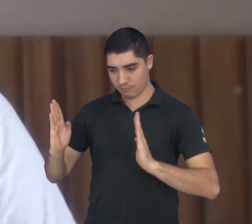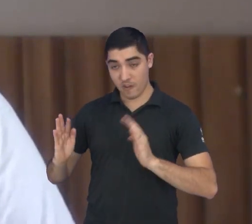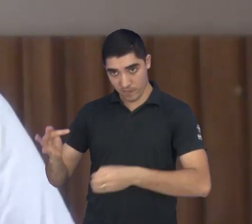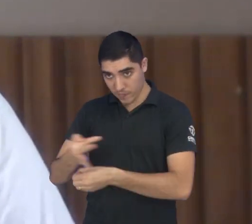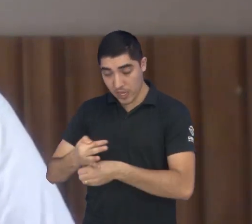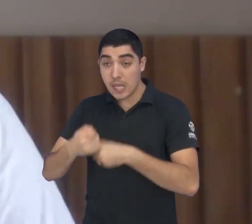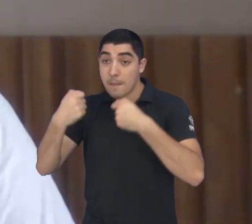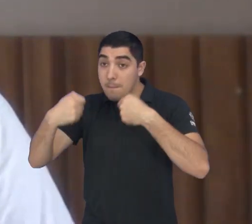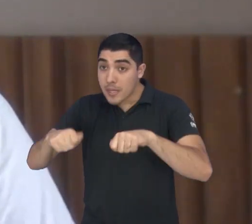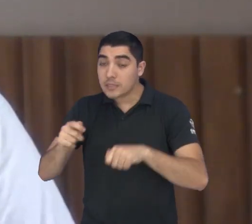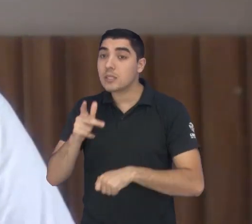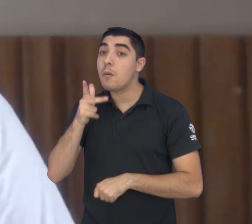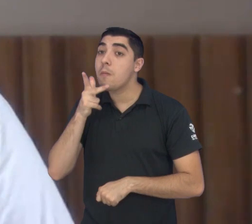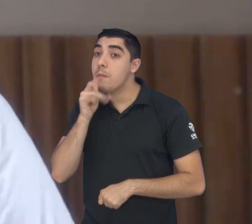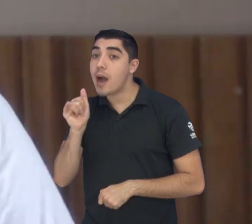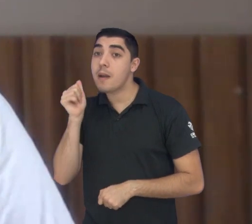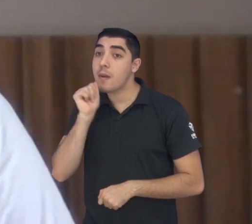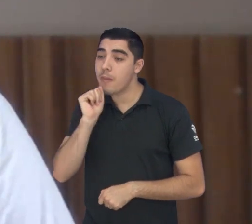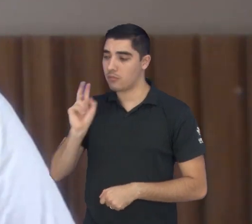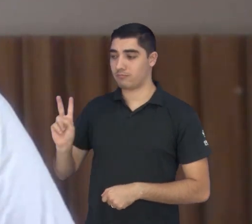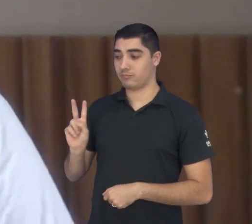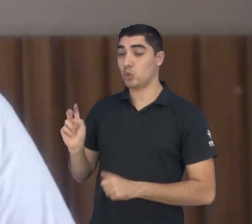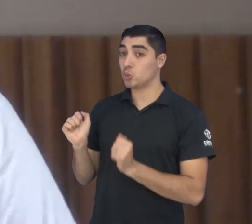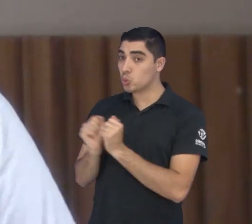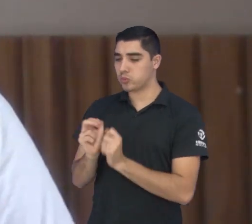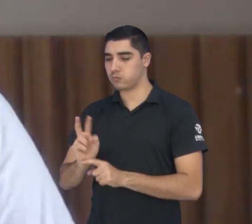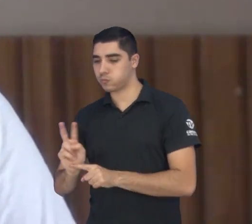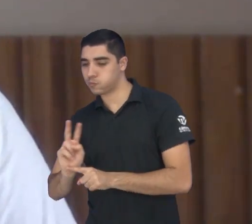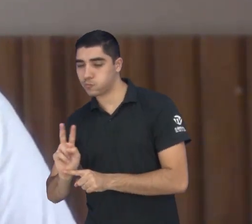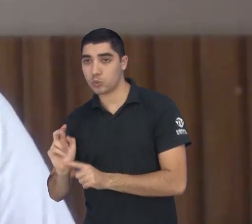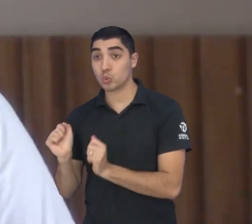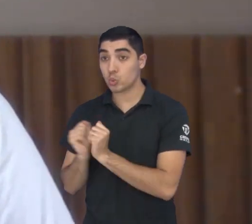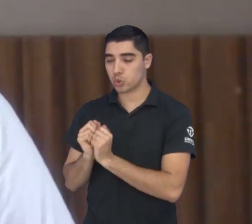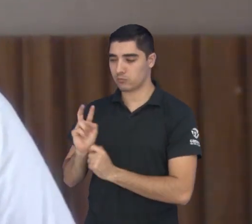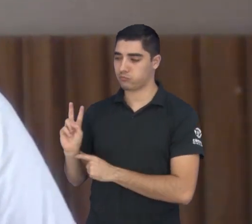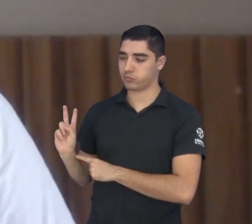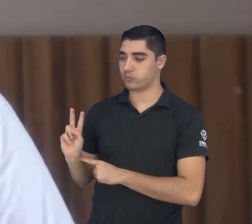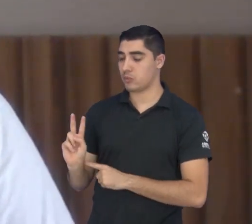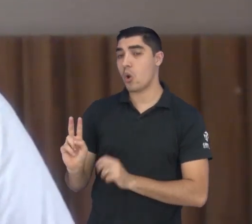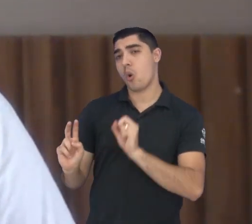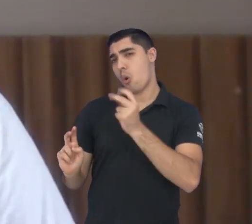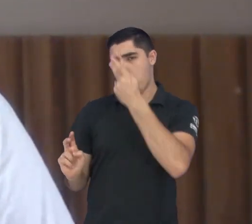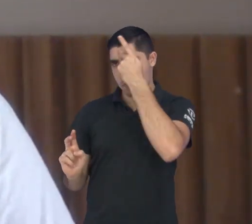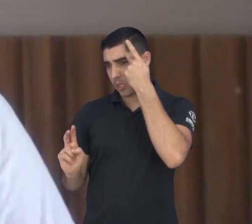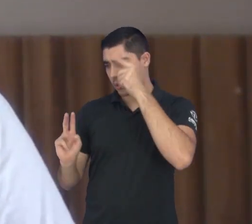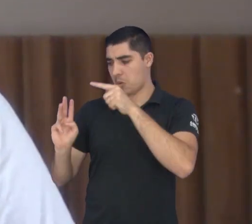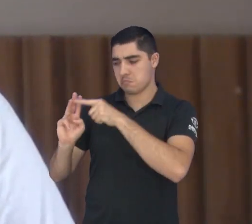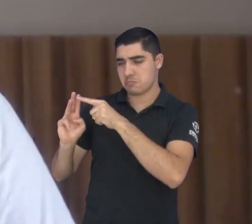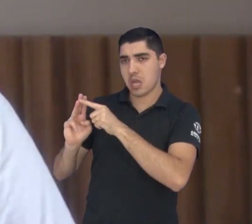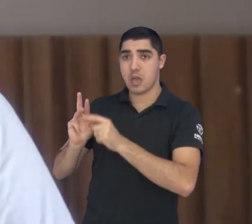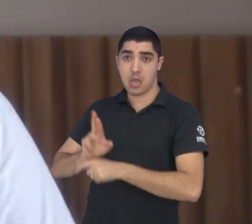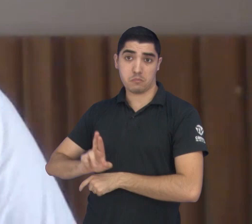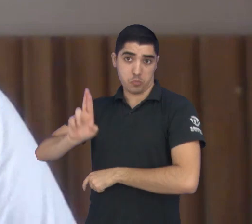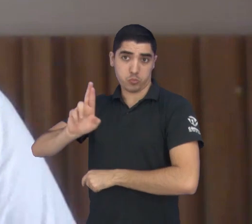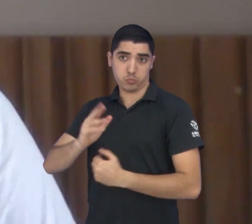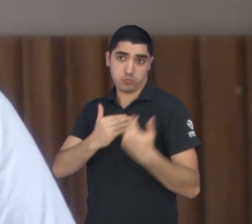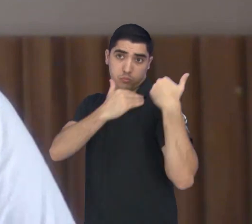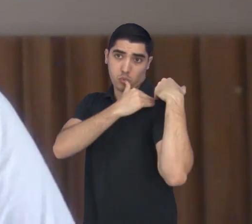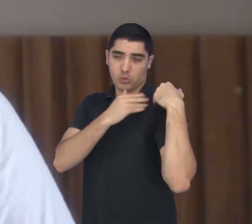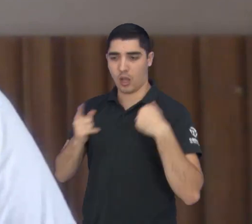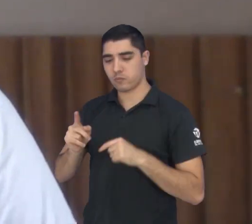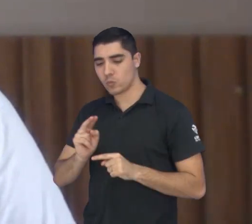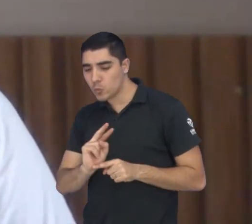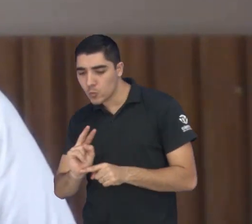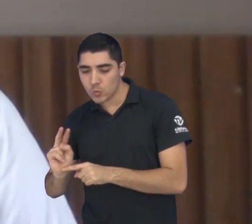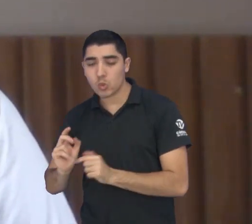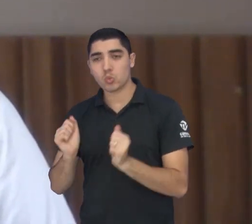dos pais, de um maior, tomando conta das crianças na área comum. Assim, bem colocado como o Eduardo, existe uma preocupação muito grande